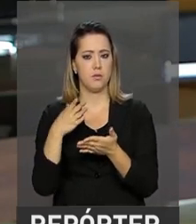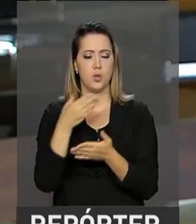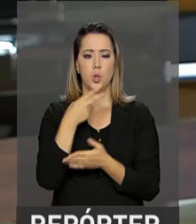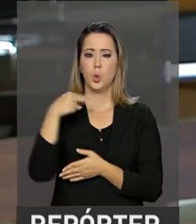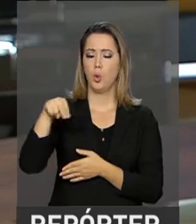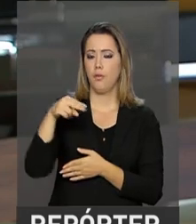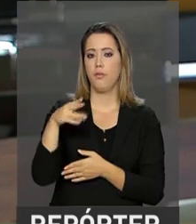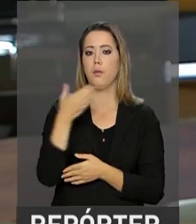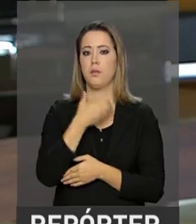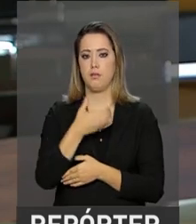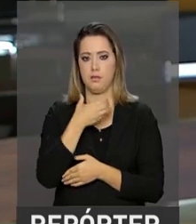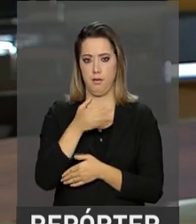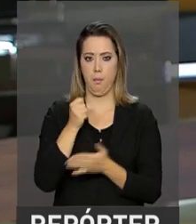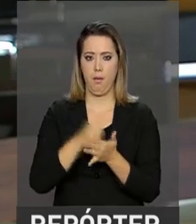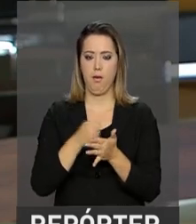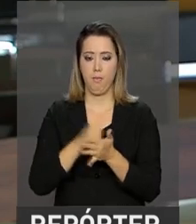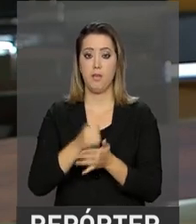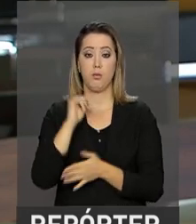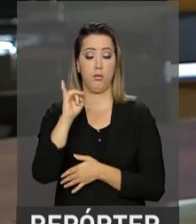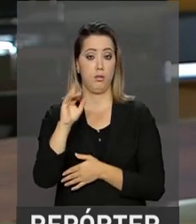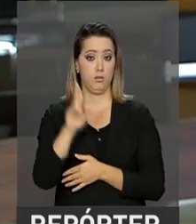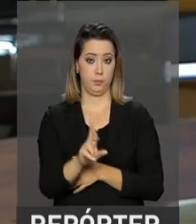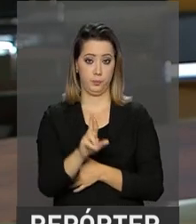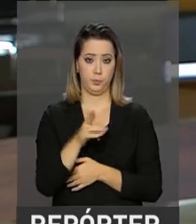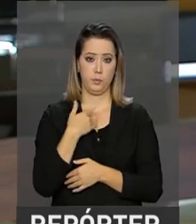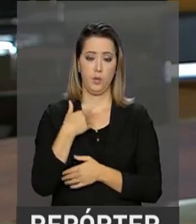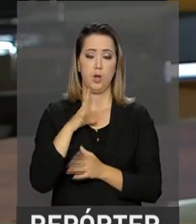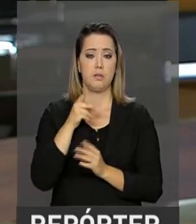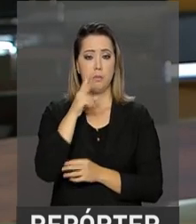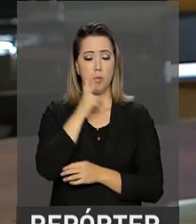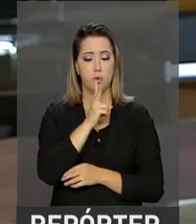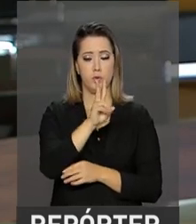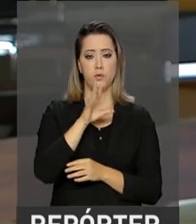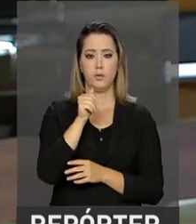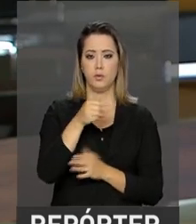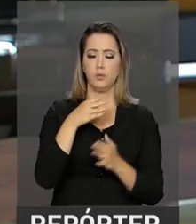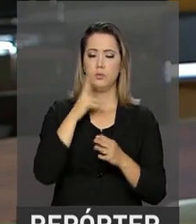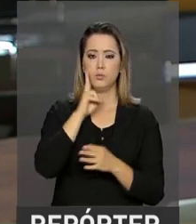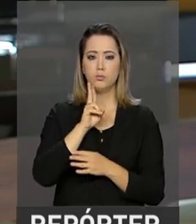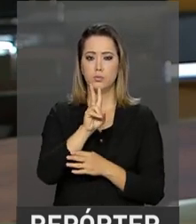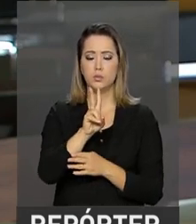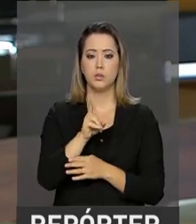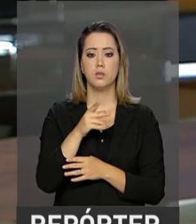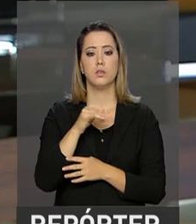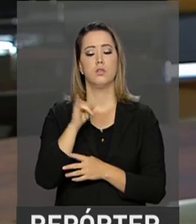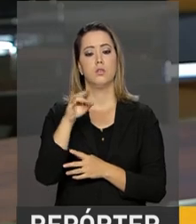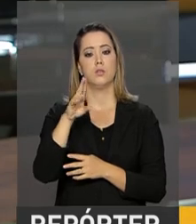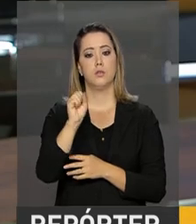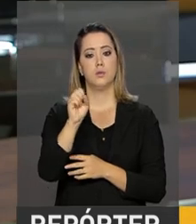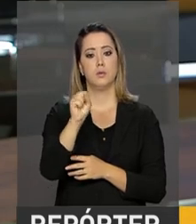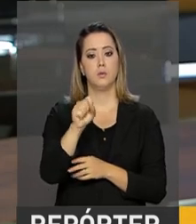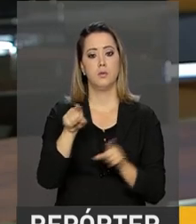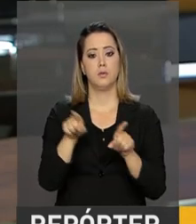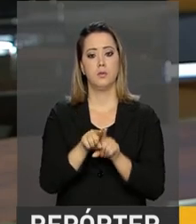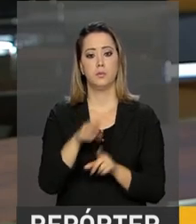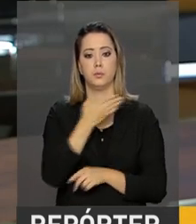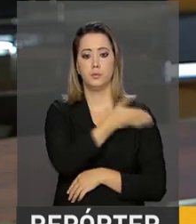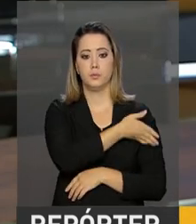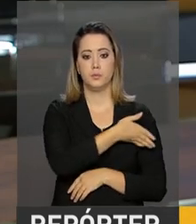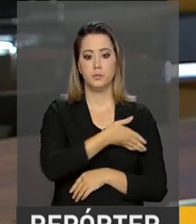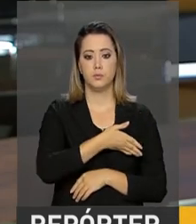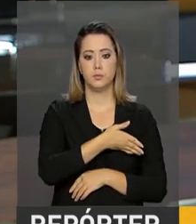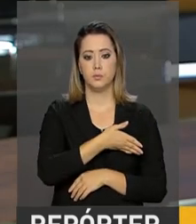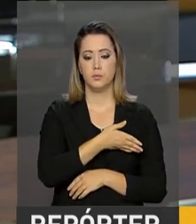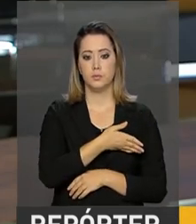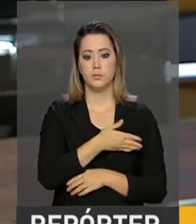em novembro e dezembro o extrato mensal de pagamento vai estar disponível para consulta na página da Previdência Social em